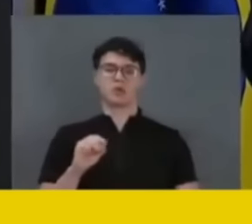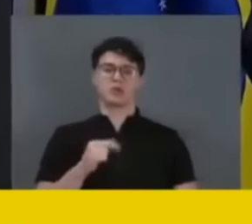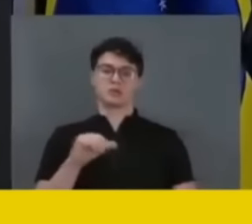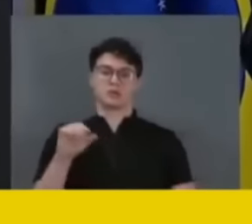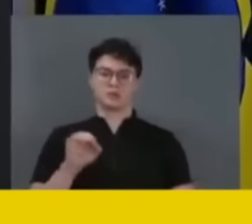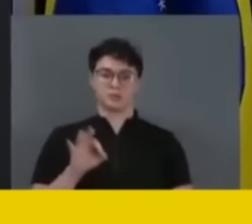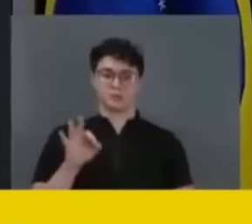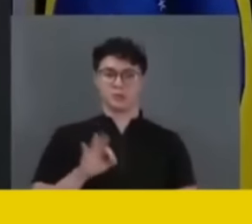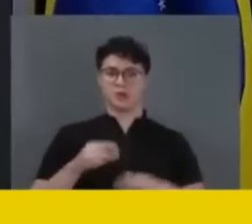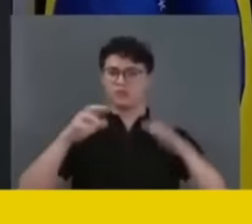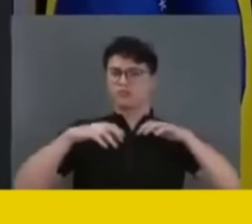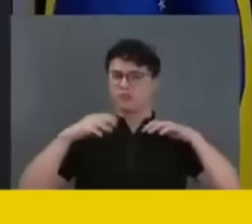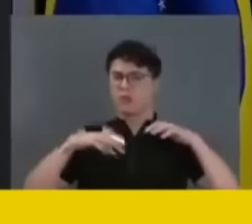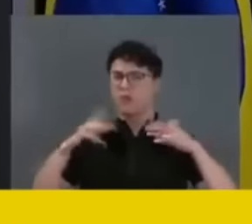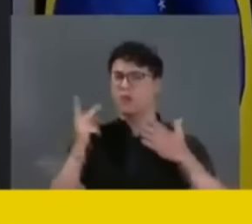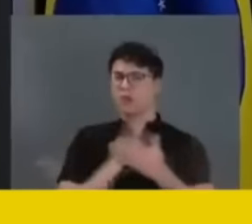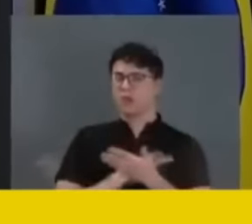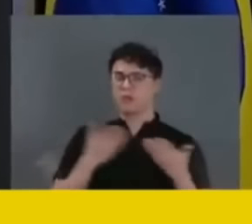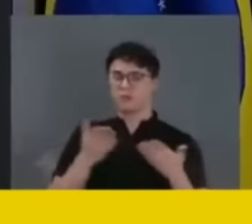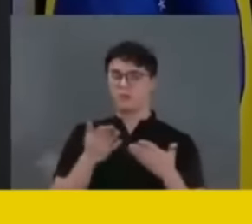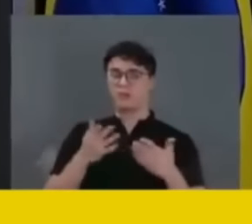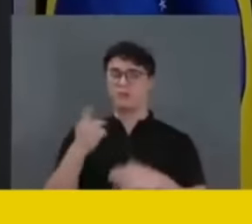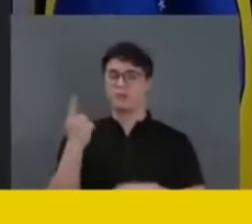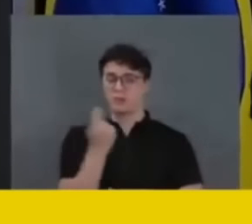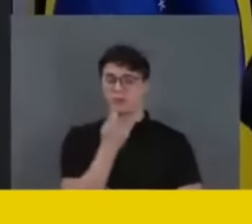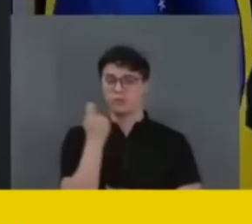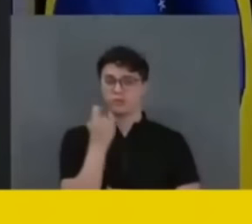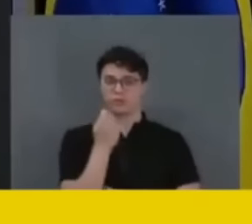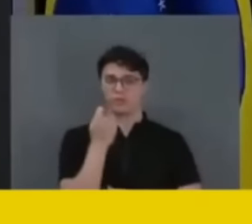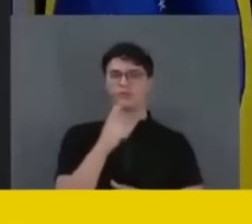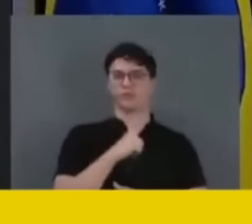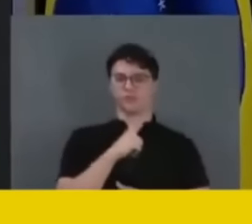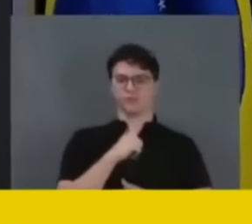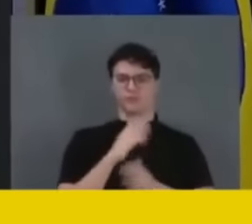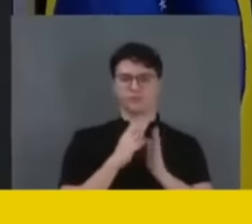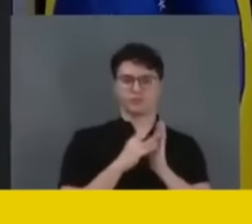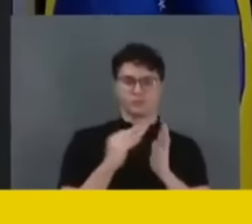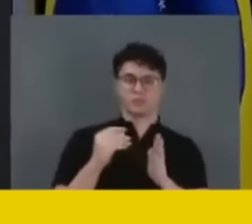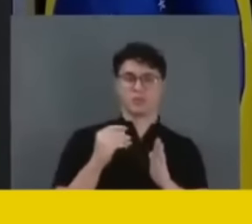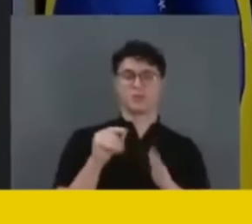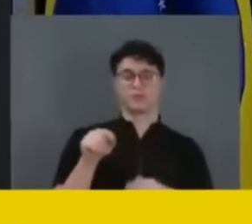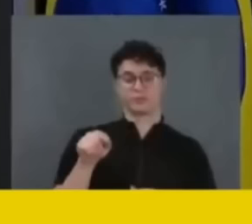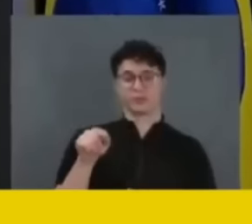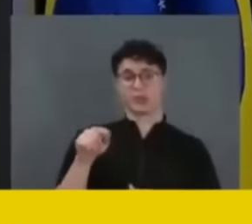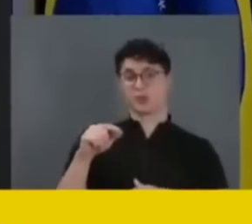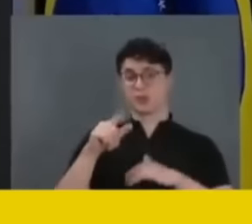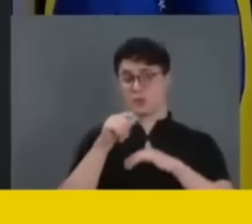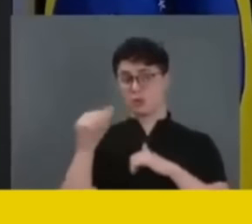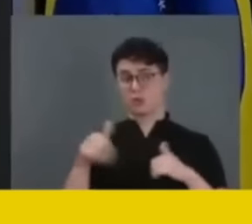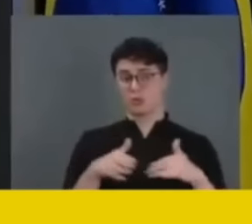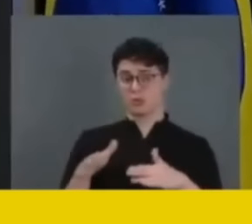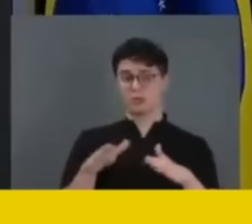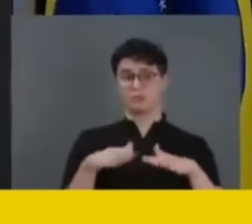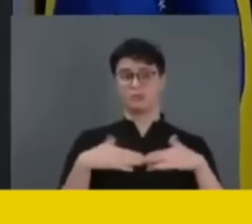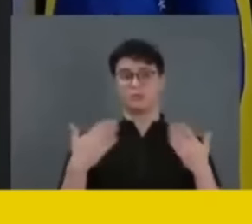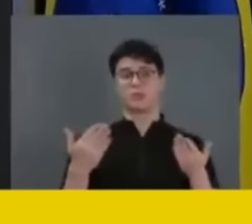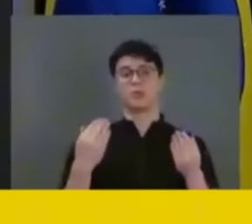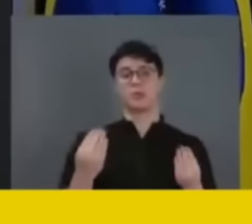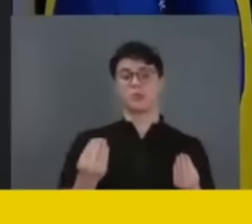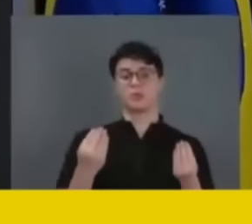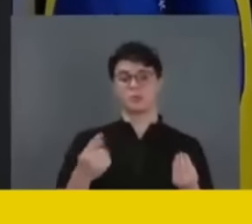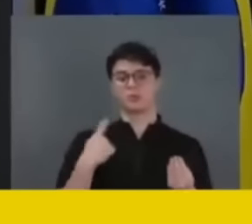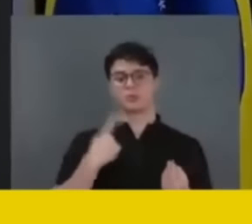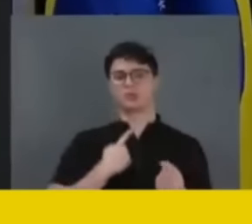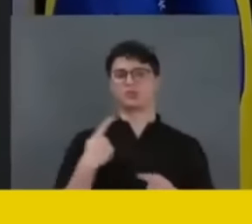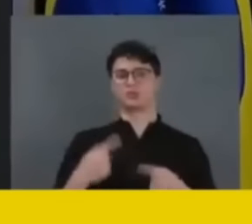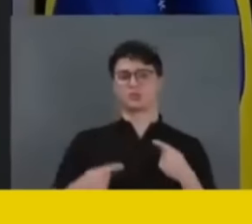acontecendo agora no Rio Grande do Sul, as enchentes dos rios do Rio Grande do Sul. Então não há como